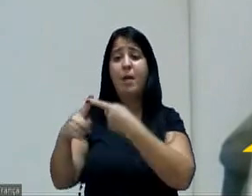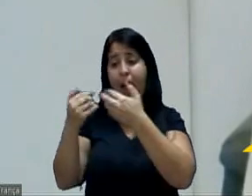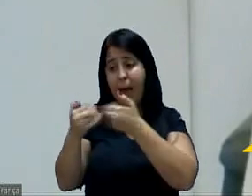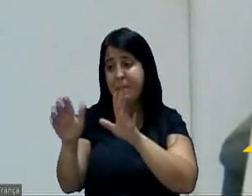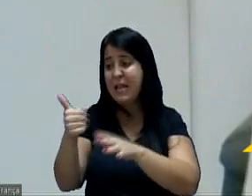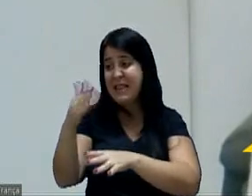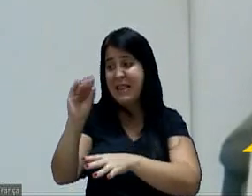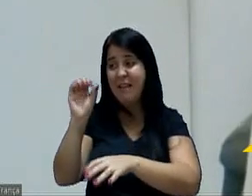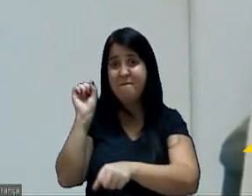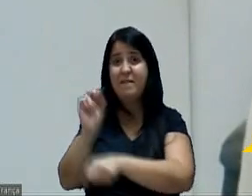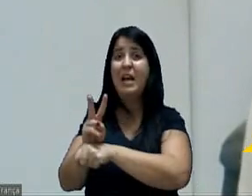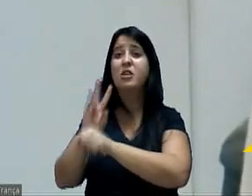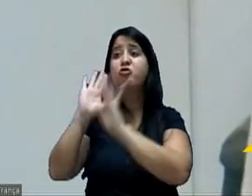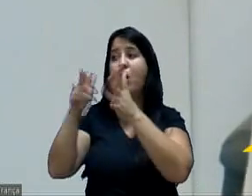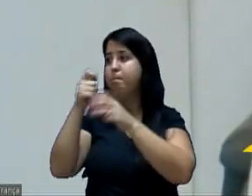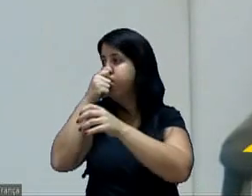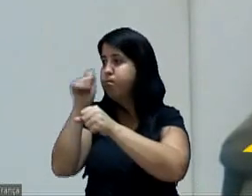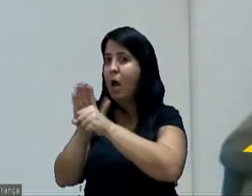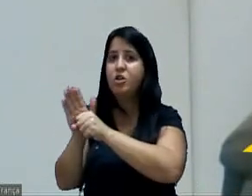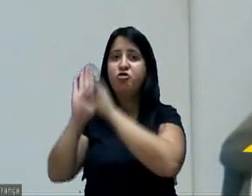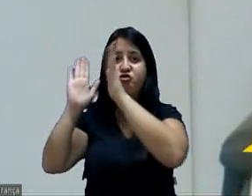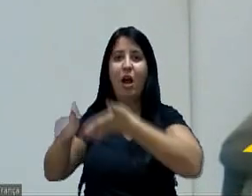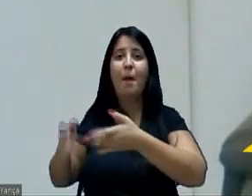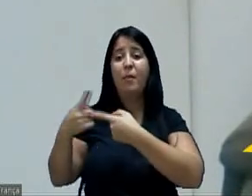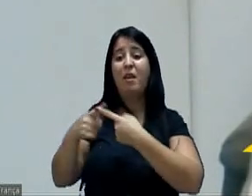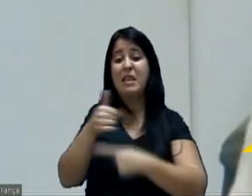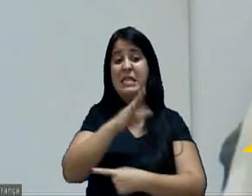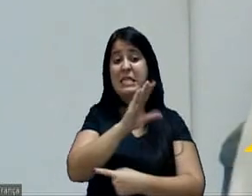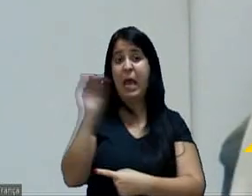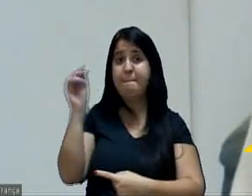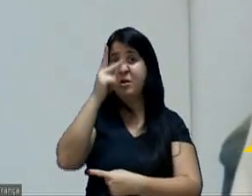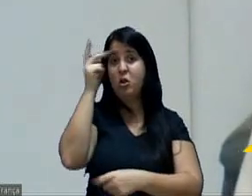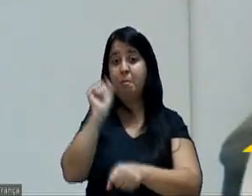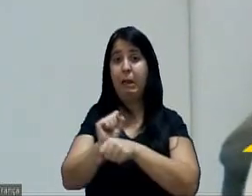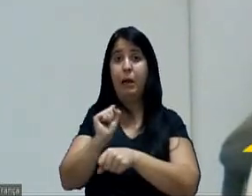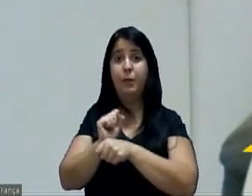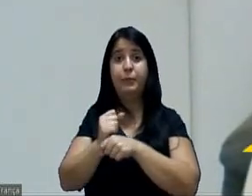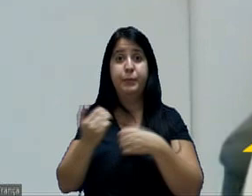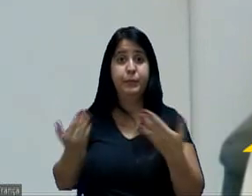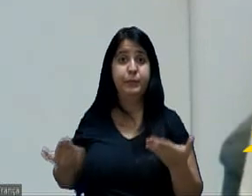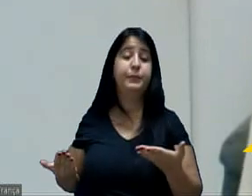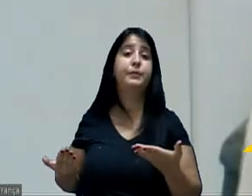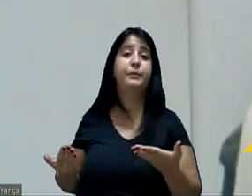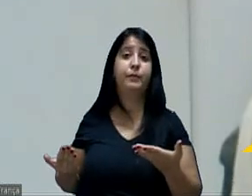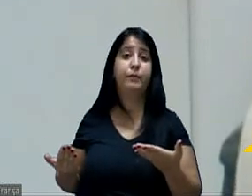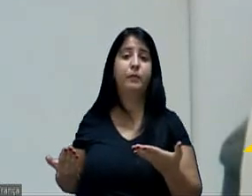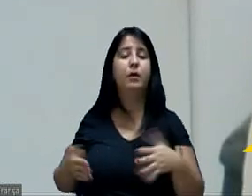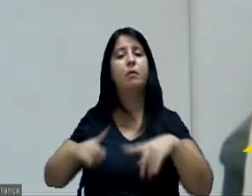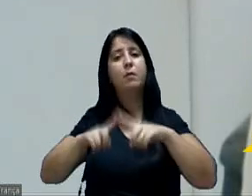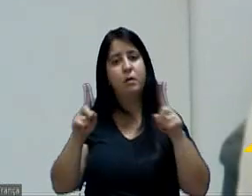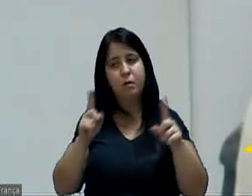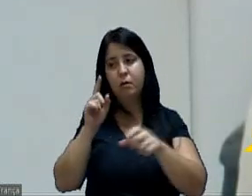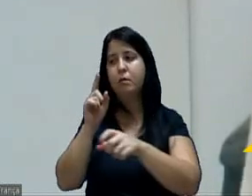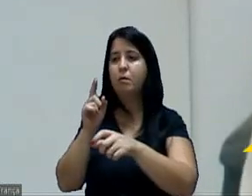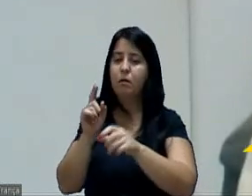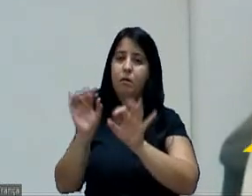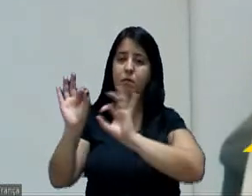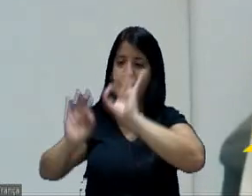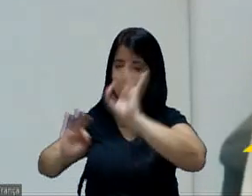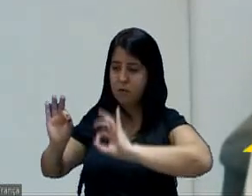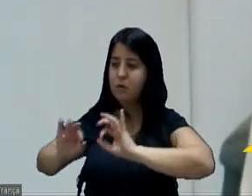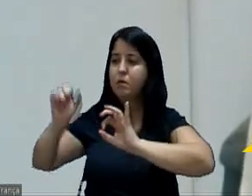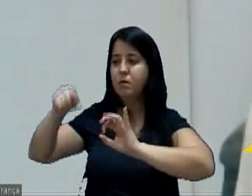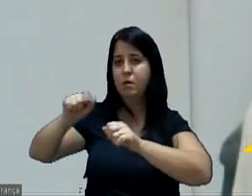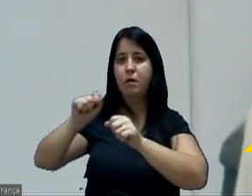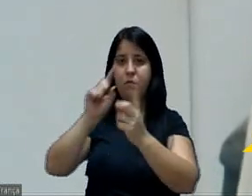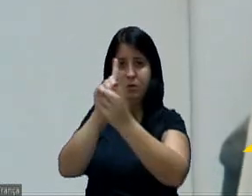tem 100 na fila. O trabalho, o atendimento ambulatorial está sendo feito, é verdade. Ninguém está ficando